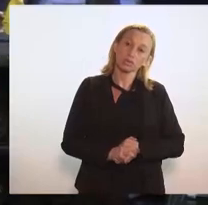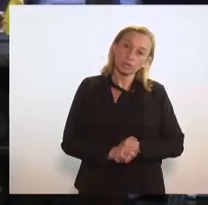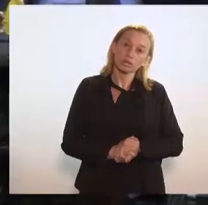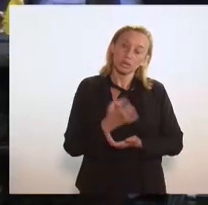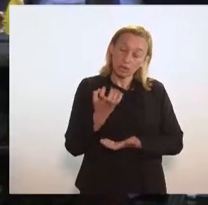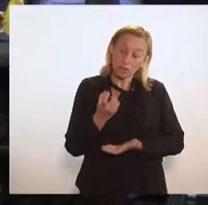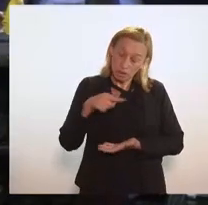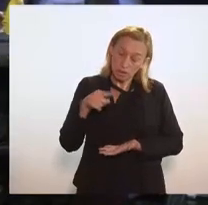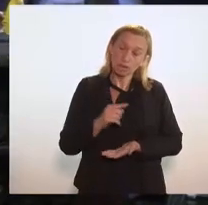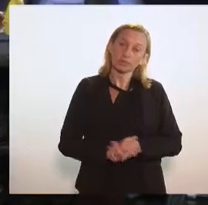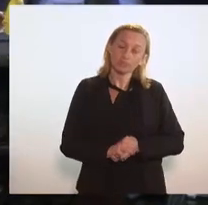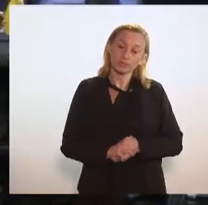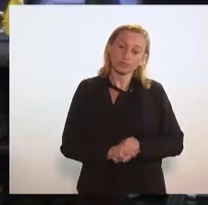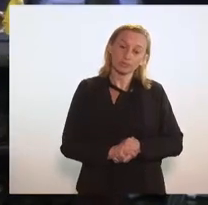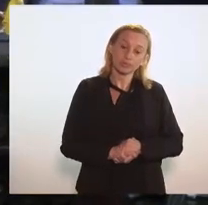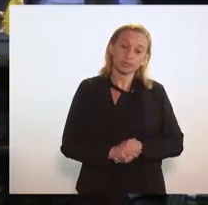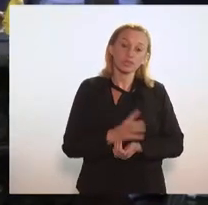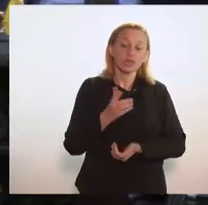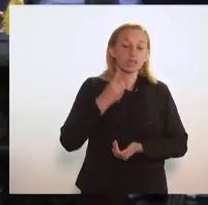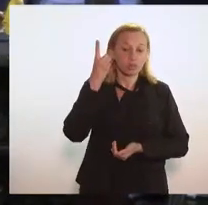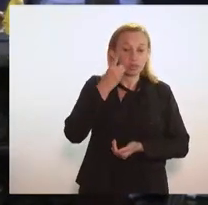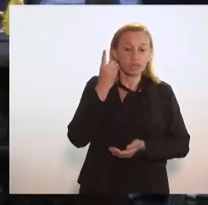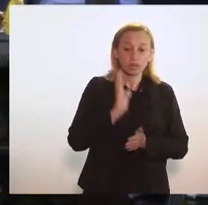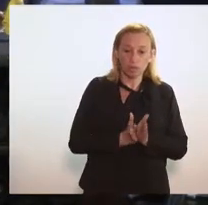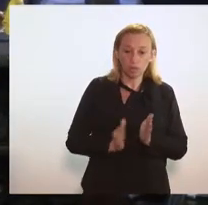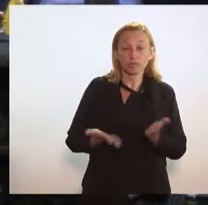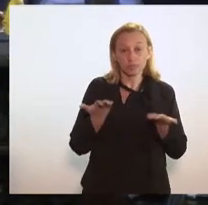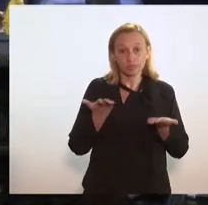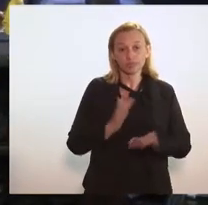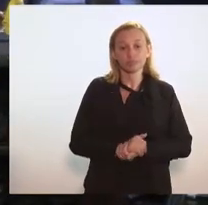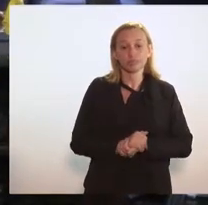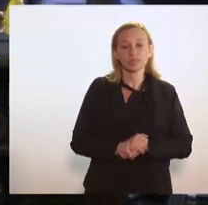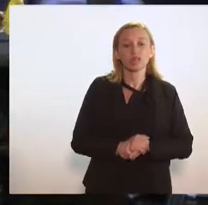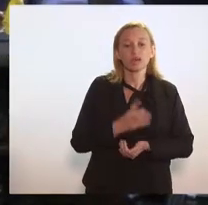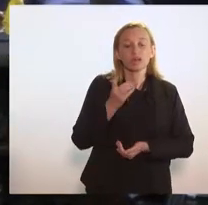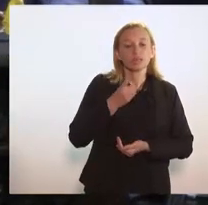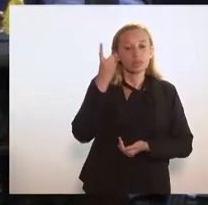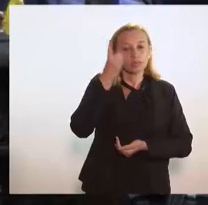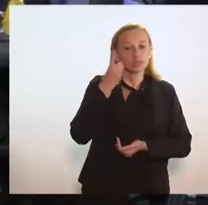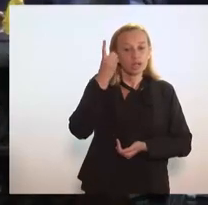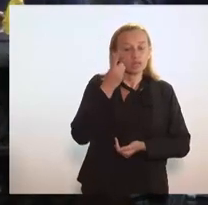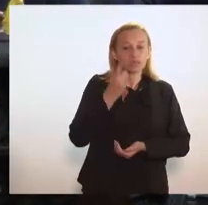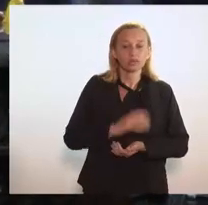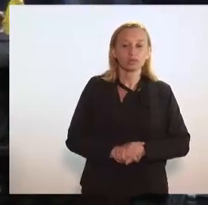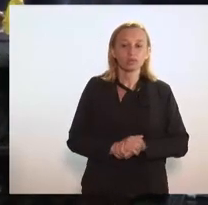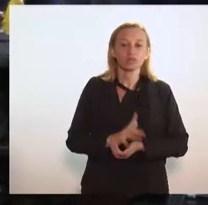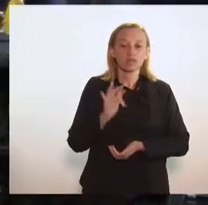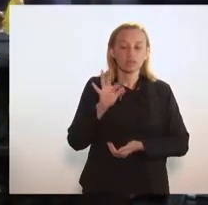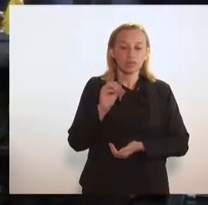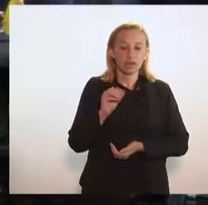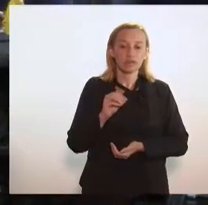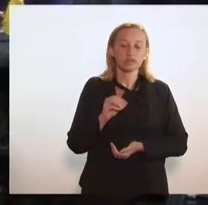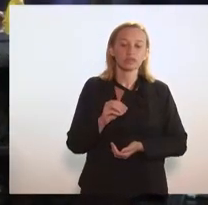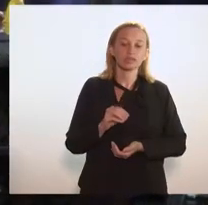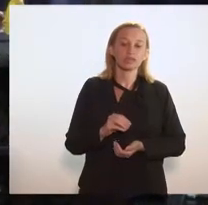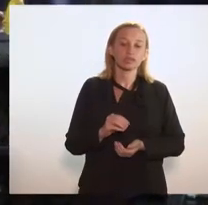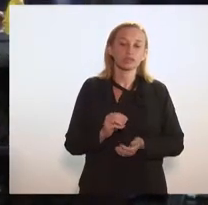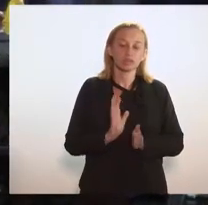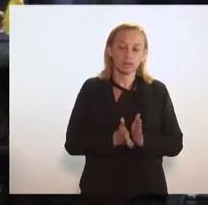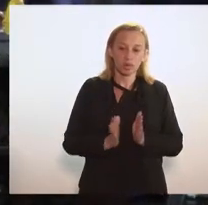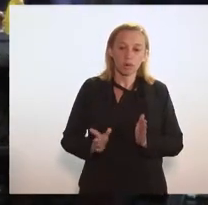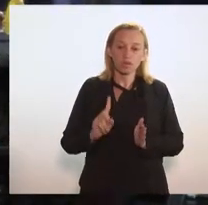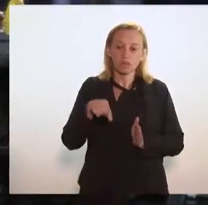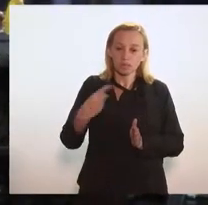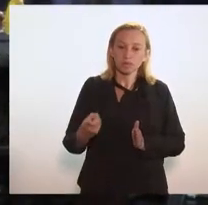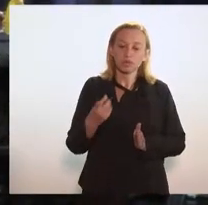queria terminar sessão o deputado e azul vai deverá voto Deputado Flávio vai fazer uma questão de ordem